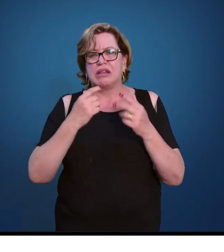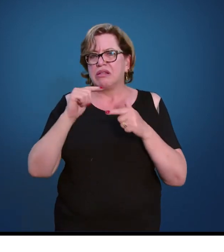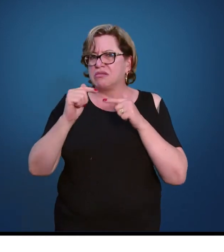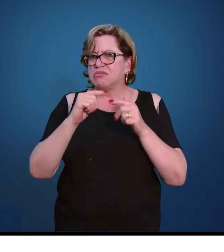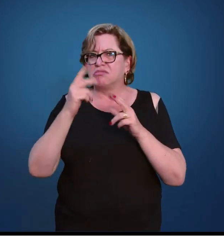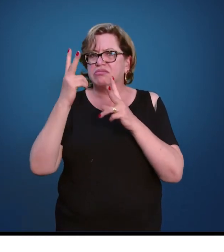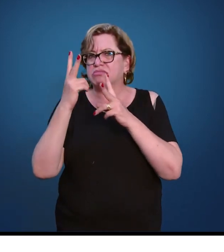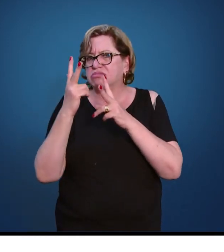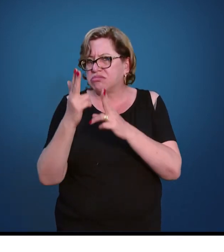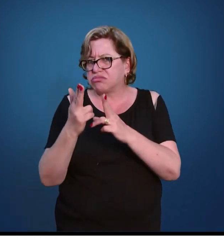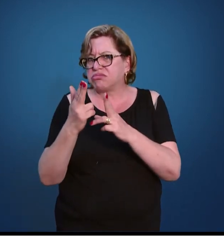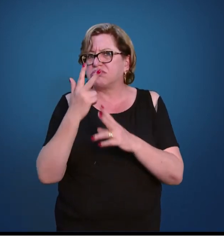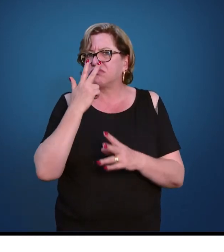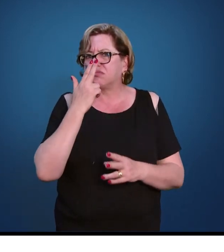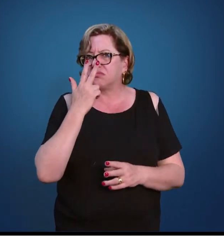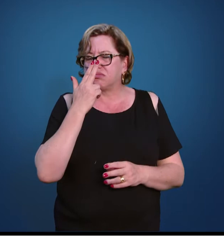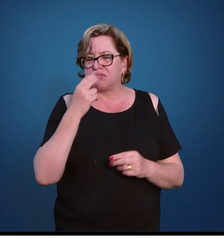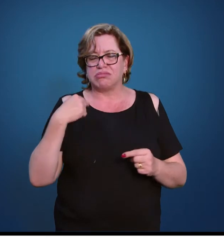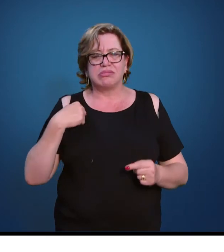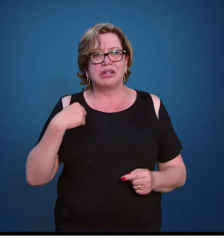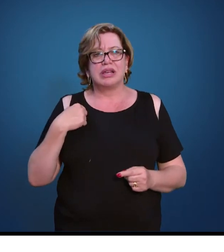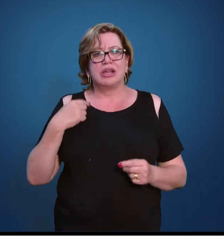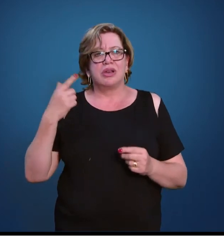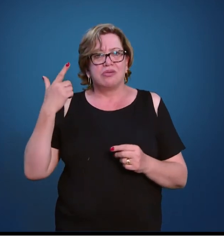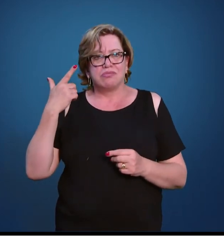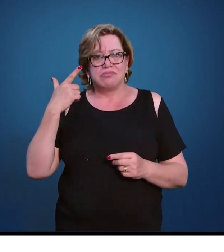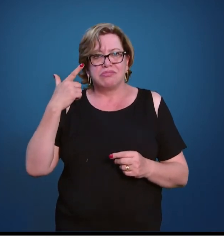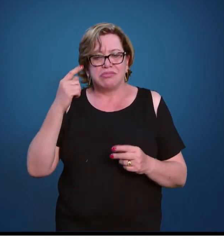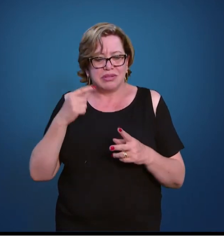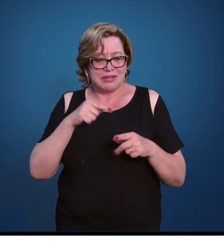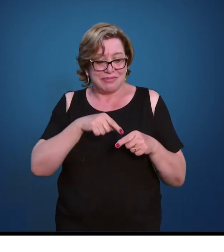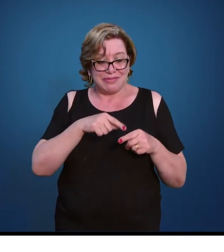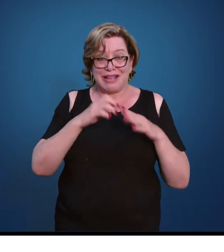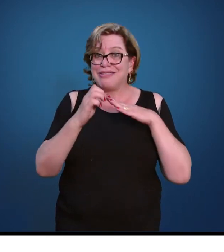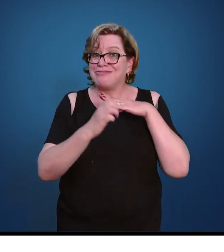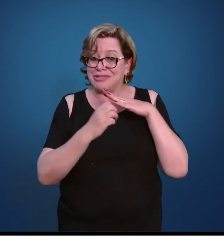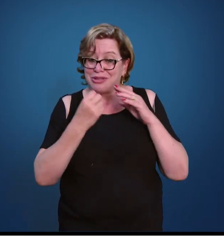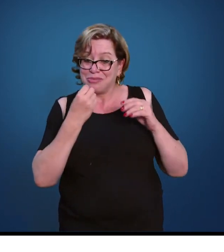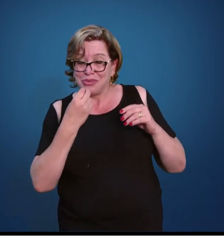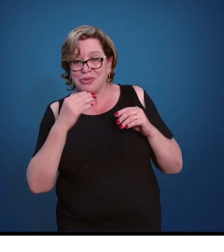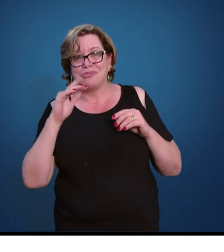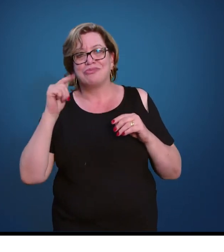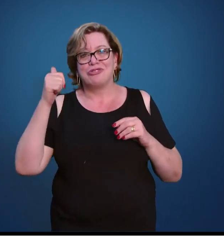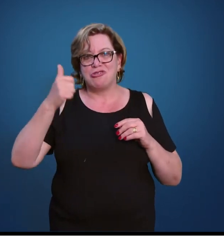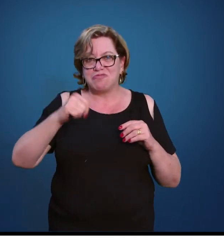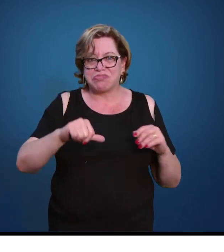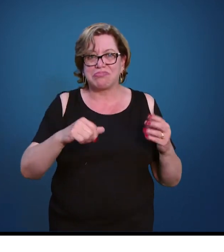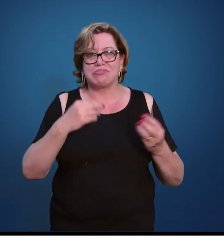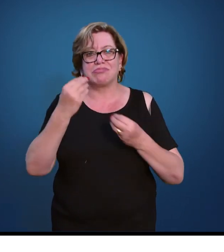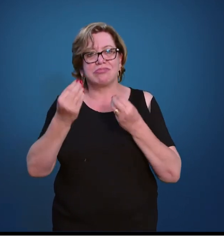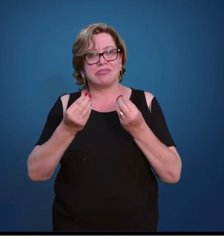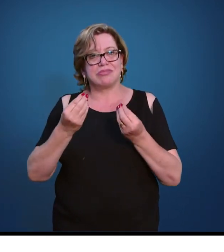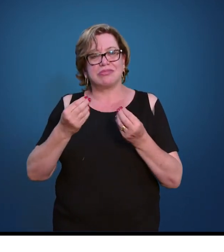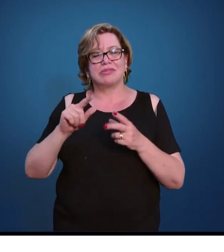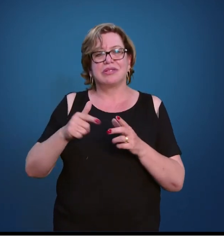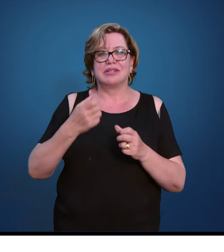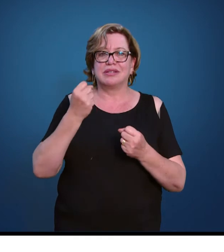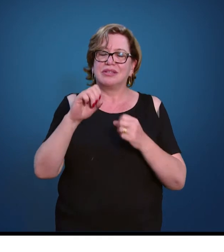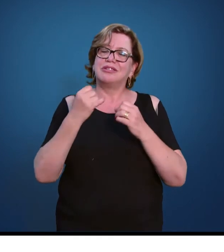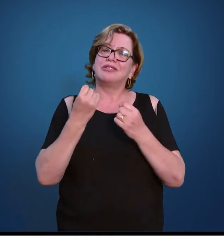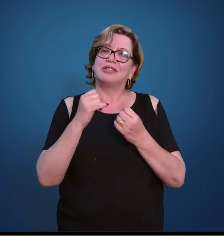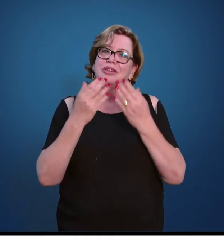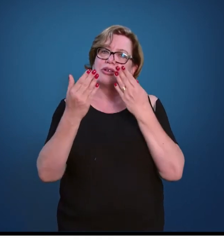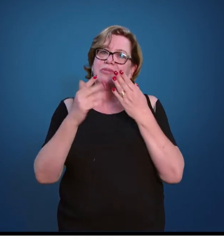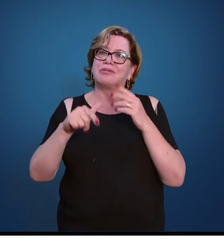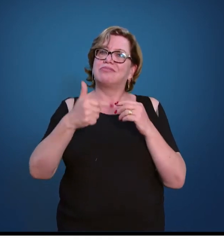empresas semelhantes, para que eu consiga vislumbrar se a minha empresa está indo bem ou está indo mal frente às